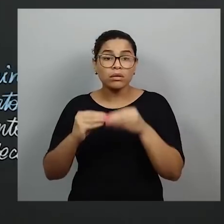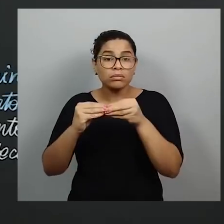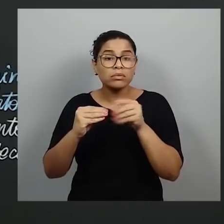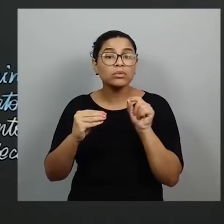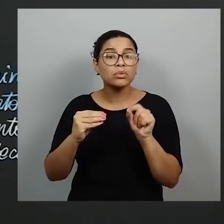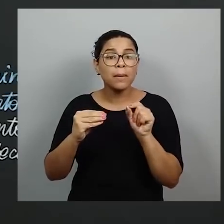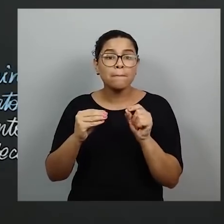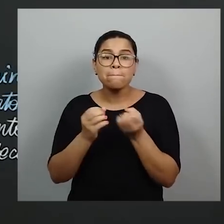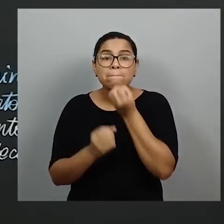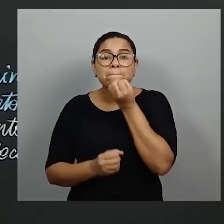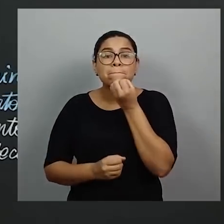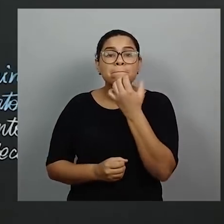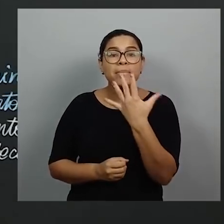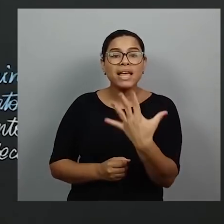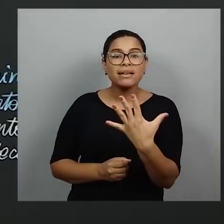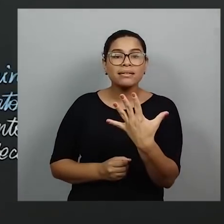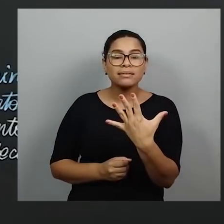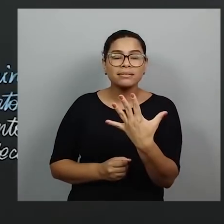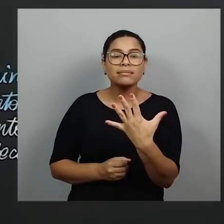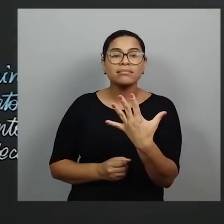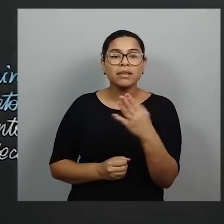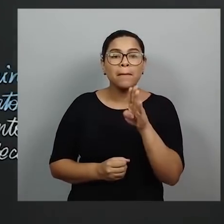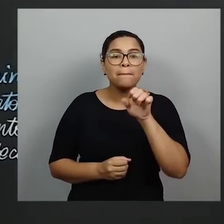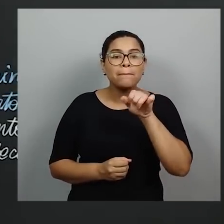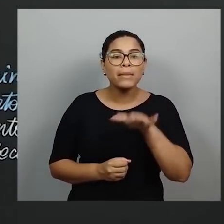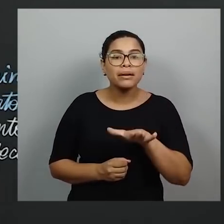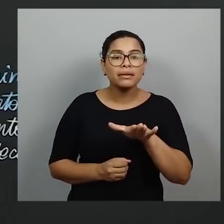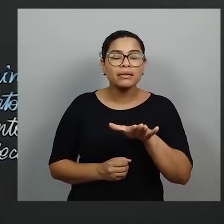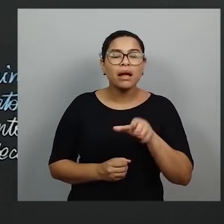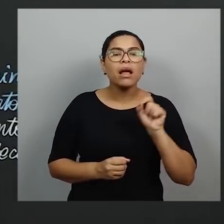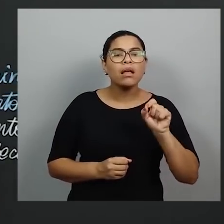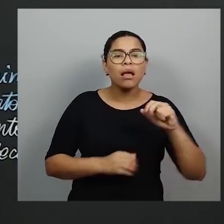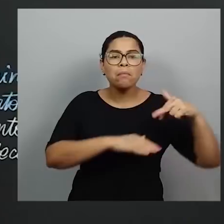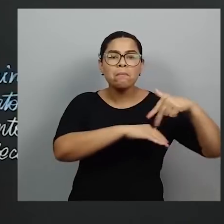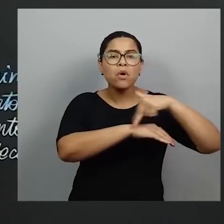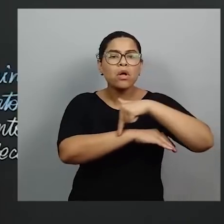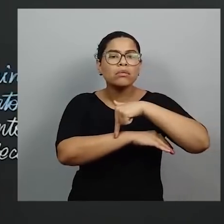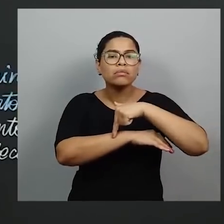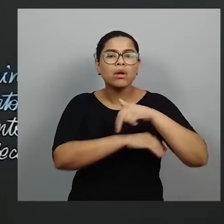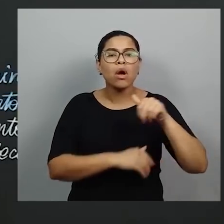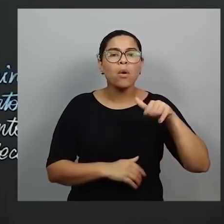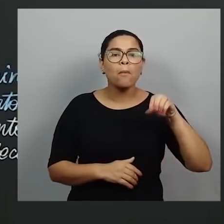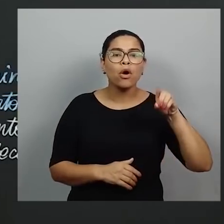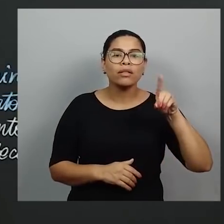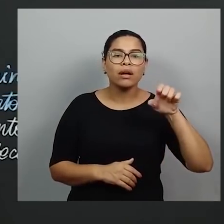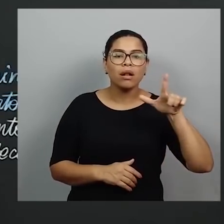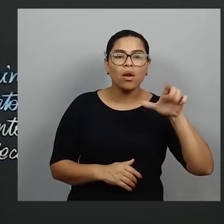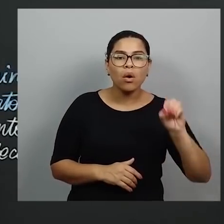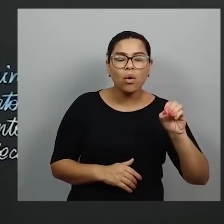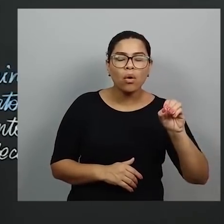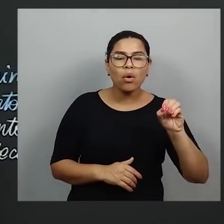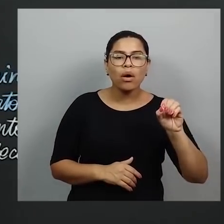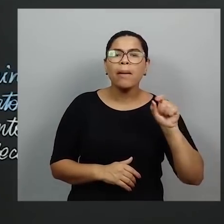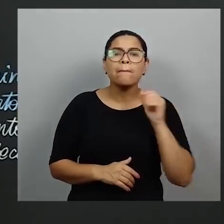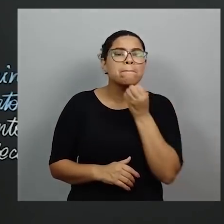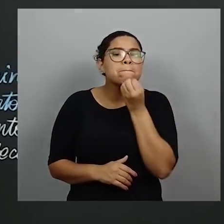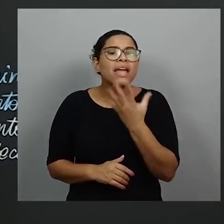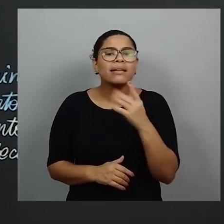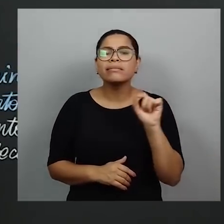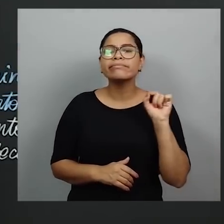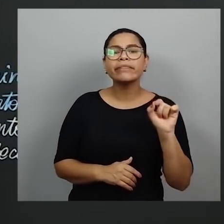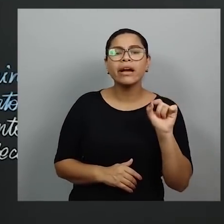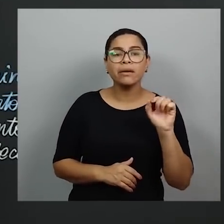aqui para o advérbio bem a, o complemento a modelo. Bem a quem, mal a quem, no caso aqui, um bem a modelo, esse